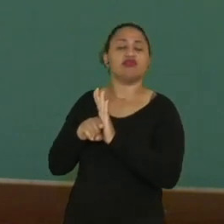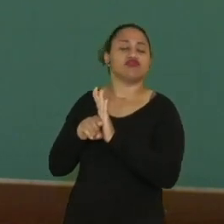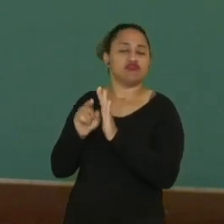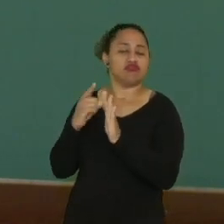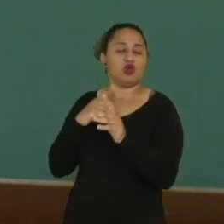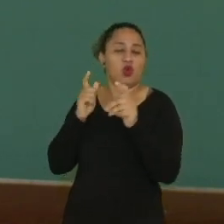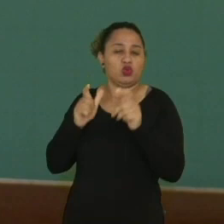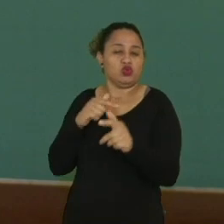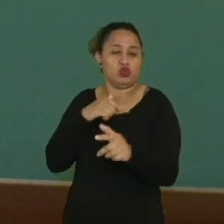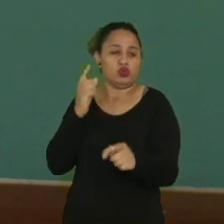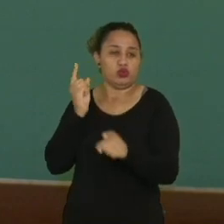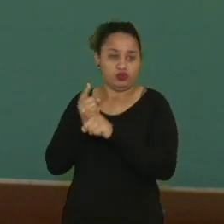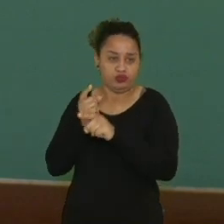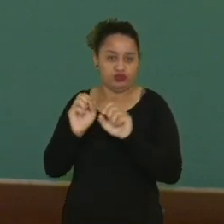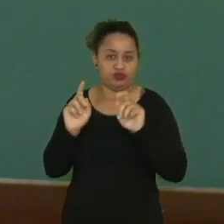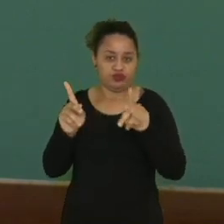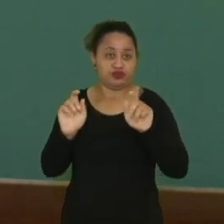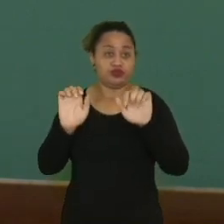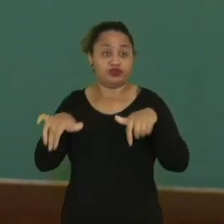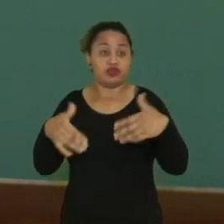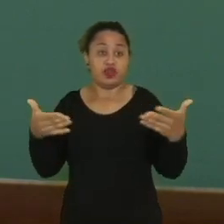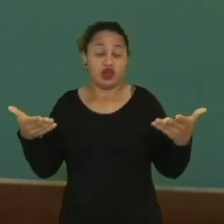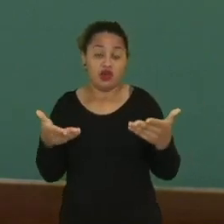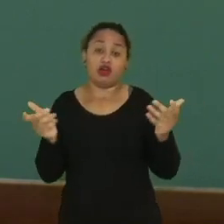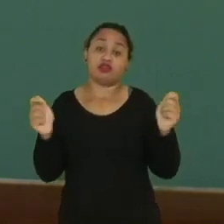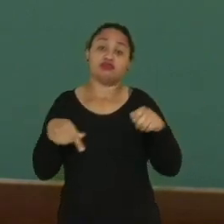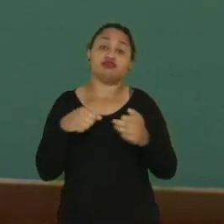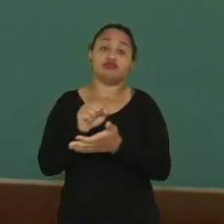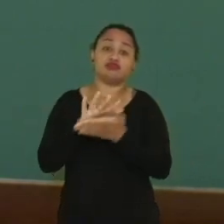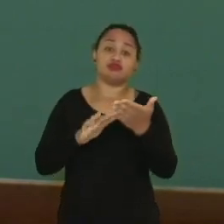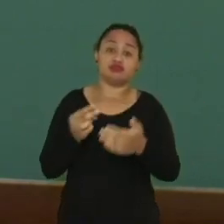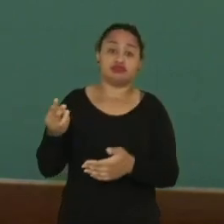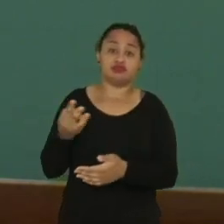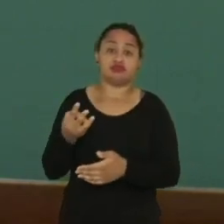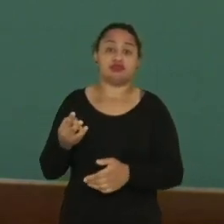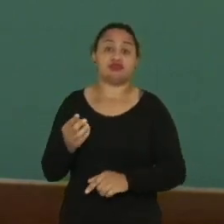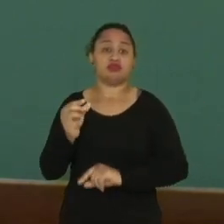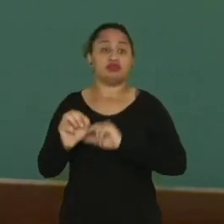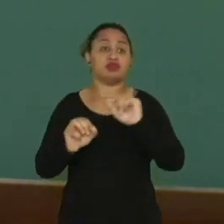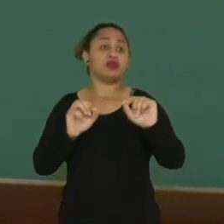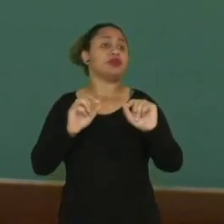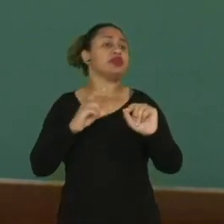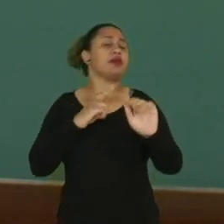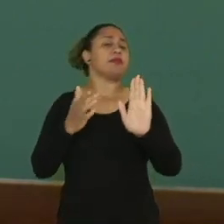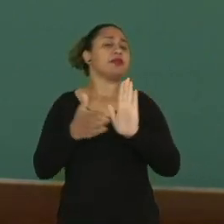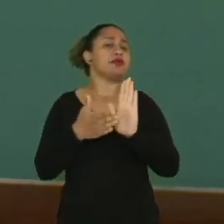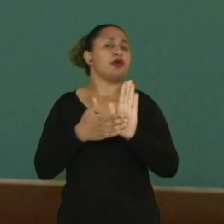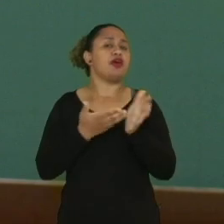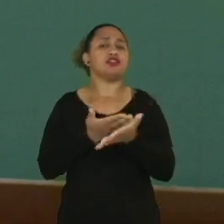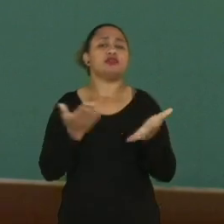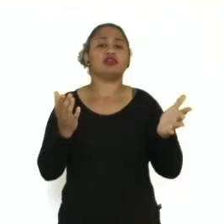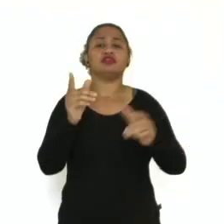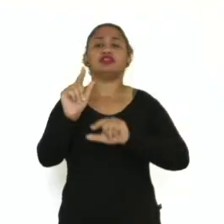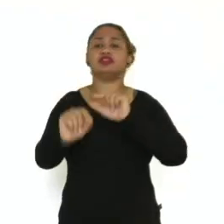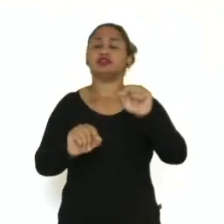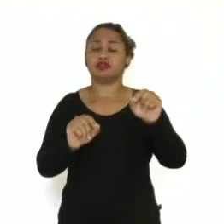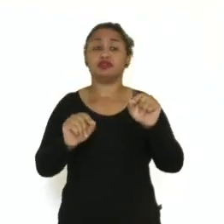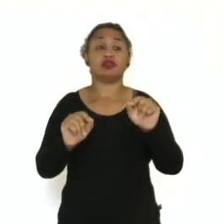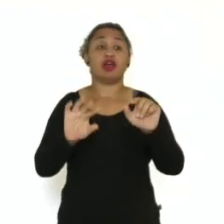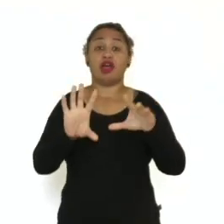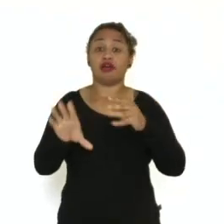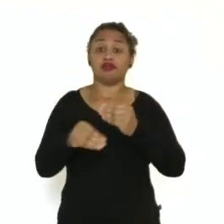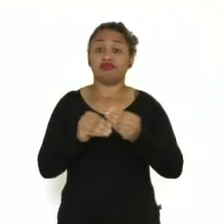Ótimo! Com isso, já podemos ir para a atividade 3. E eu tenho a seguinte proposta para você. É